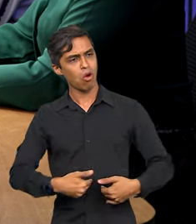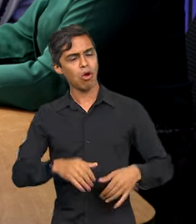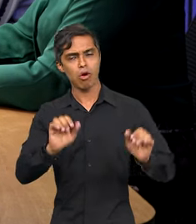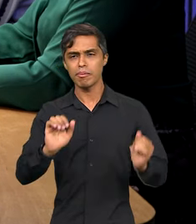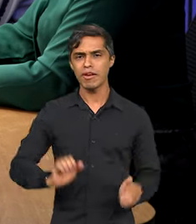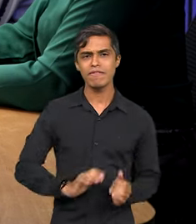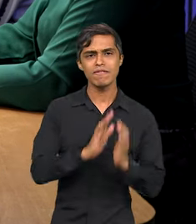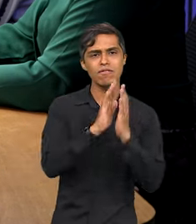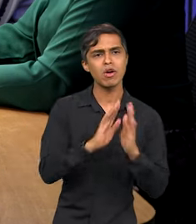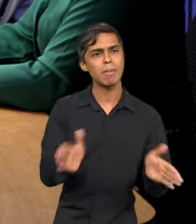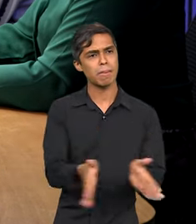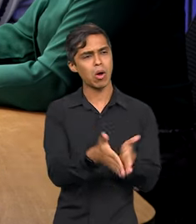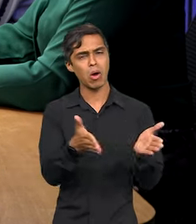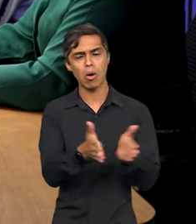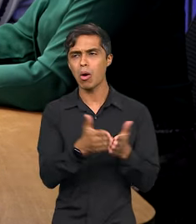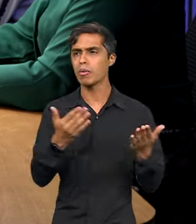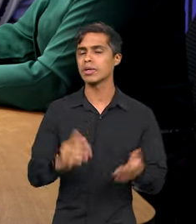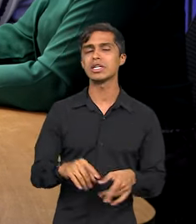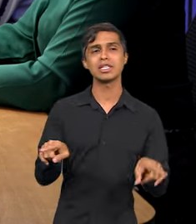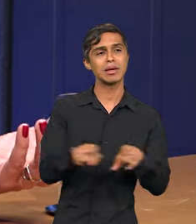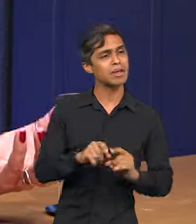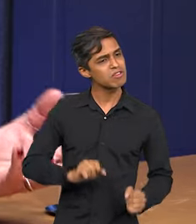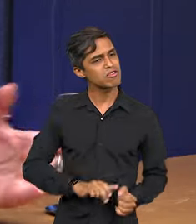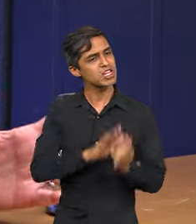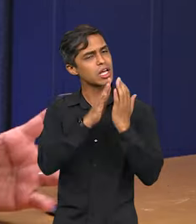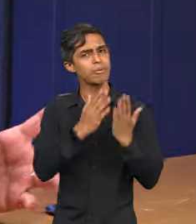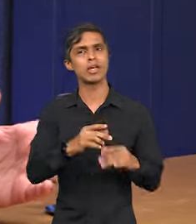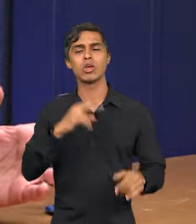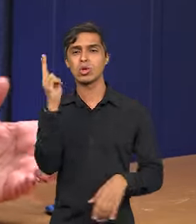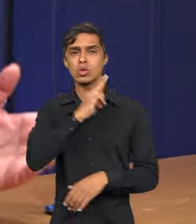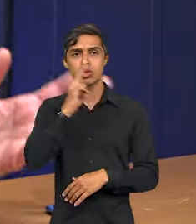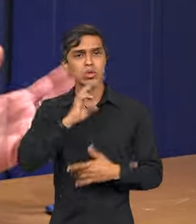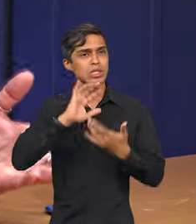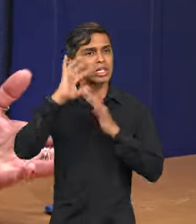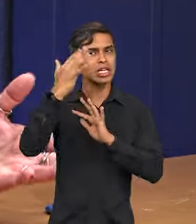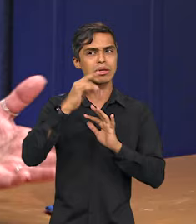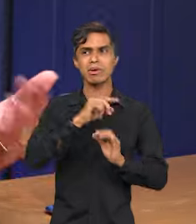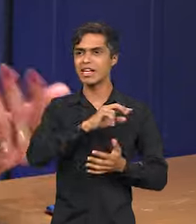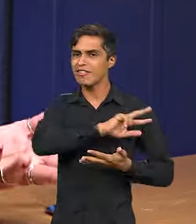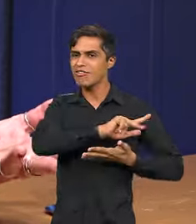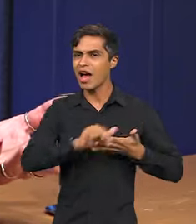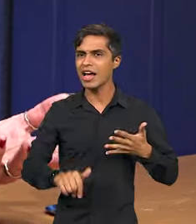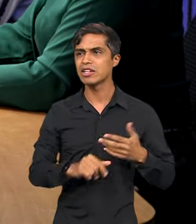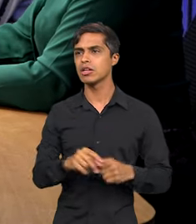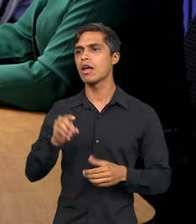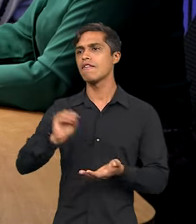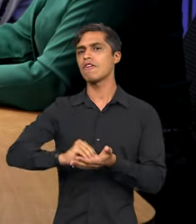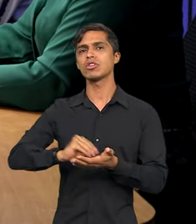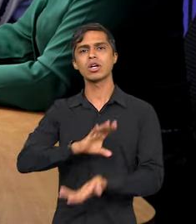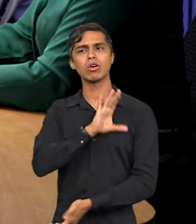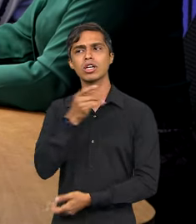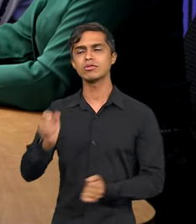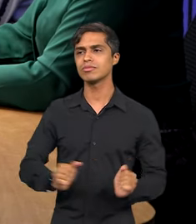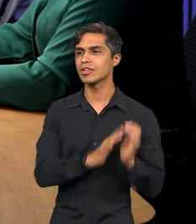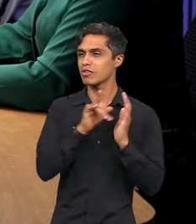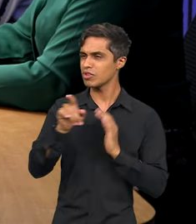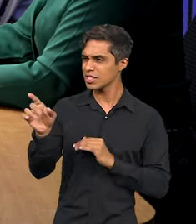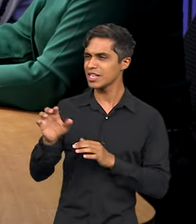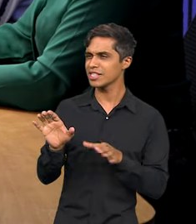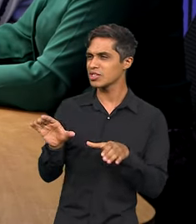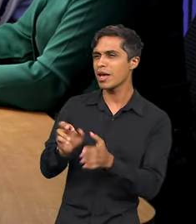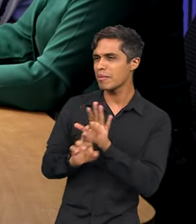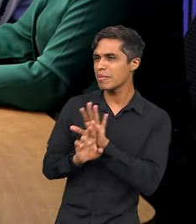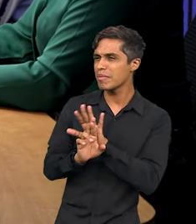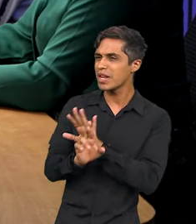enfrentamento à emergência climática né E também sei que são pontos centrais dos grupos que vocês representam